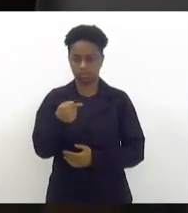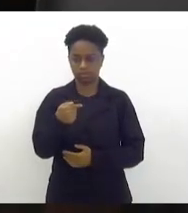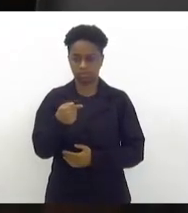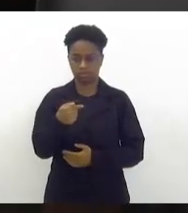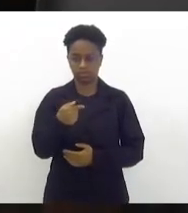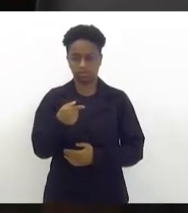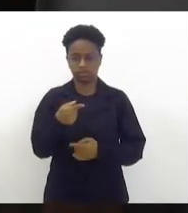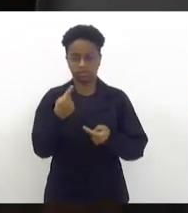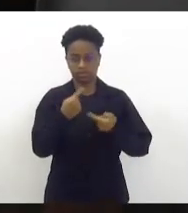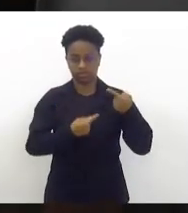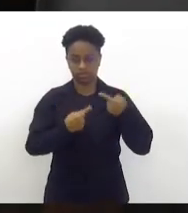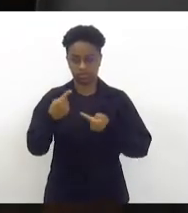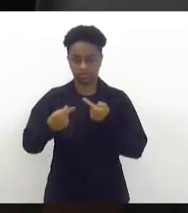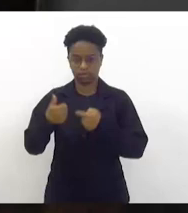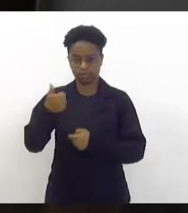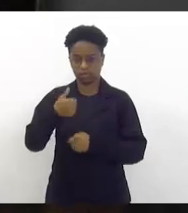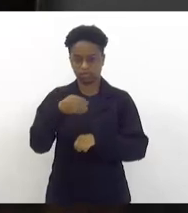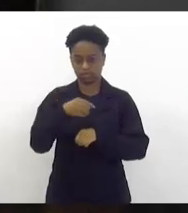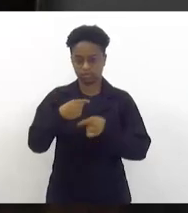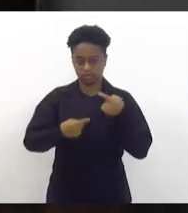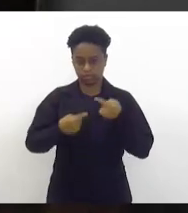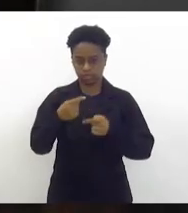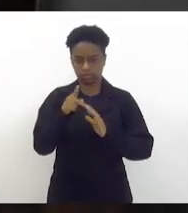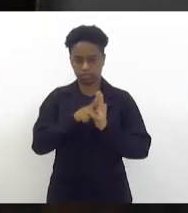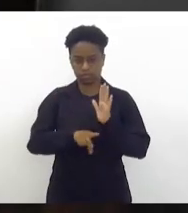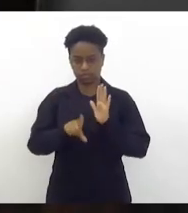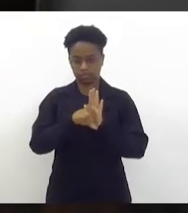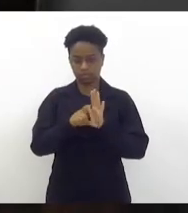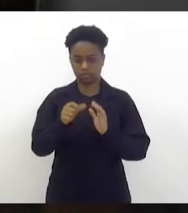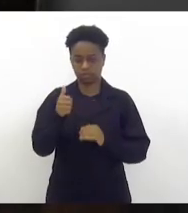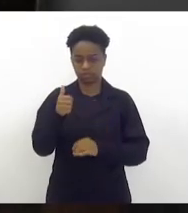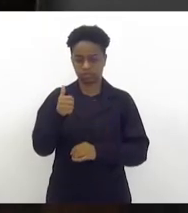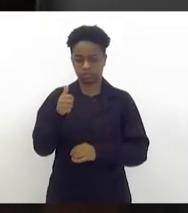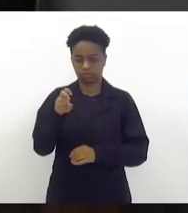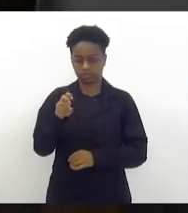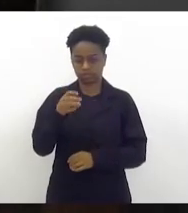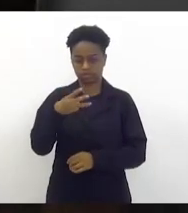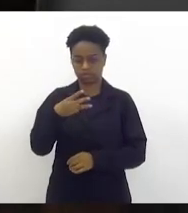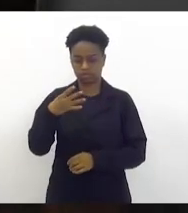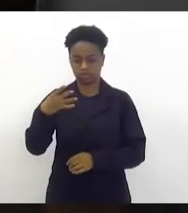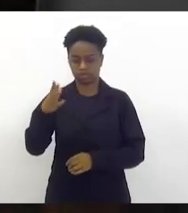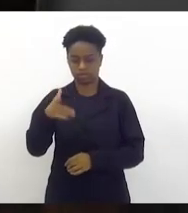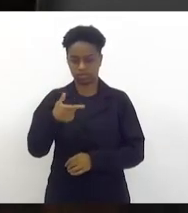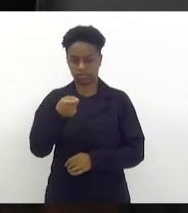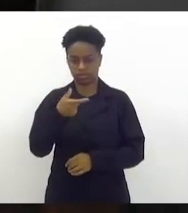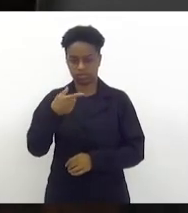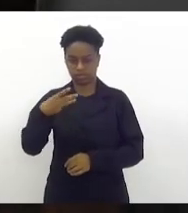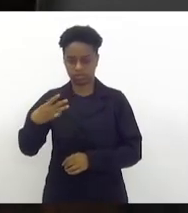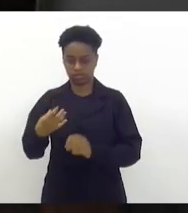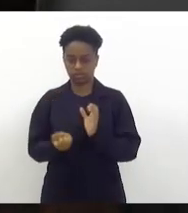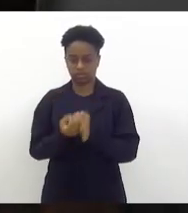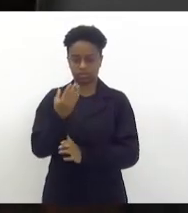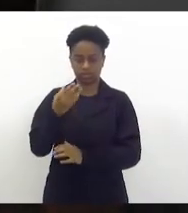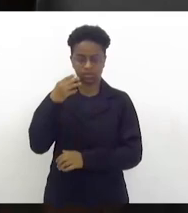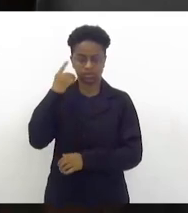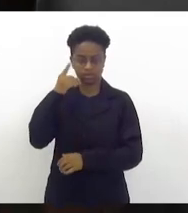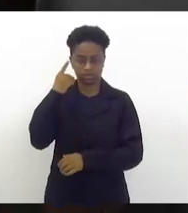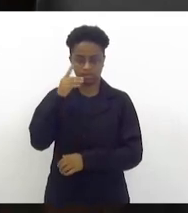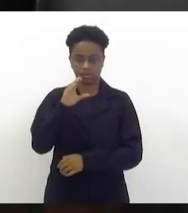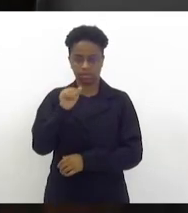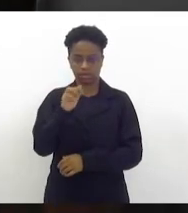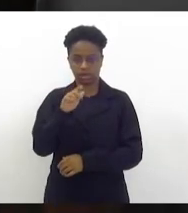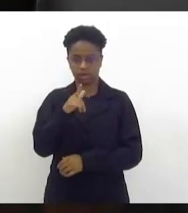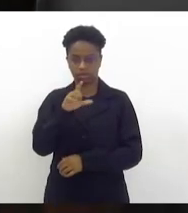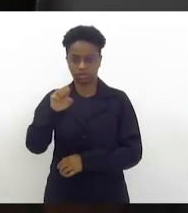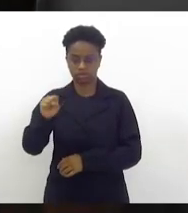tramitação ordinária em primeira discussão, projeto de lei número 1534/2023, de autoria do deputado Carlinhos BNH, que dispõe